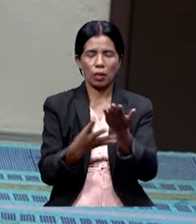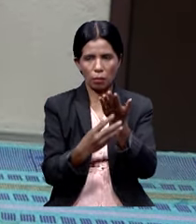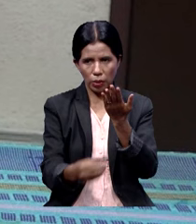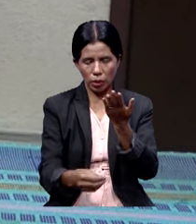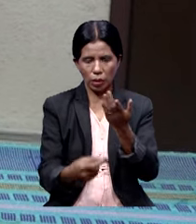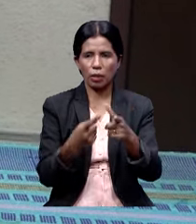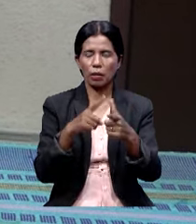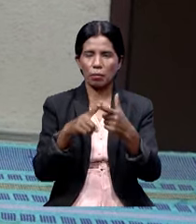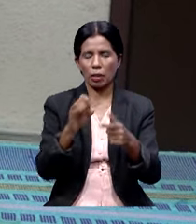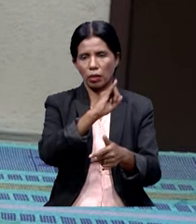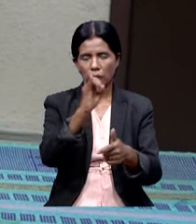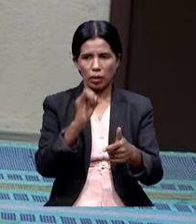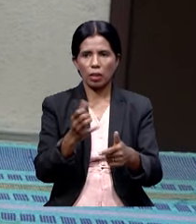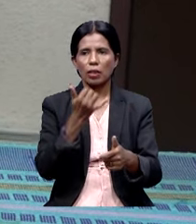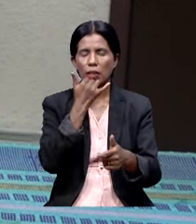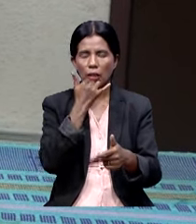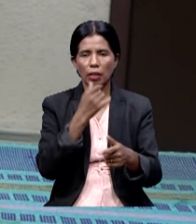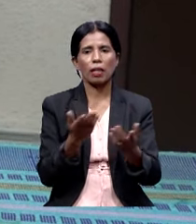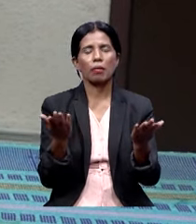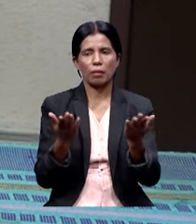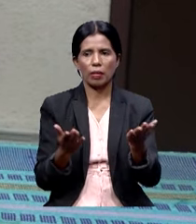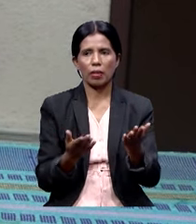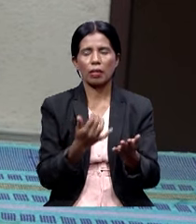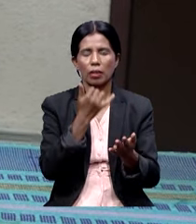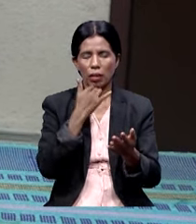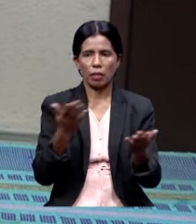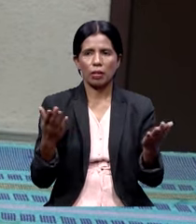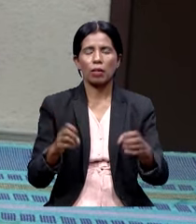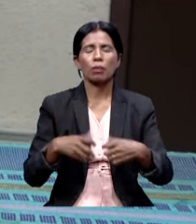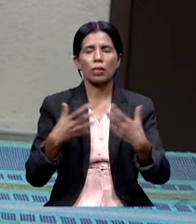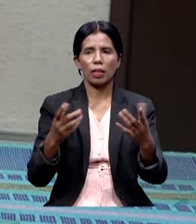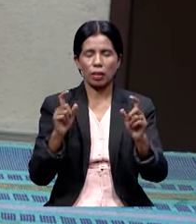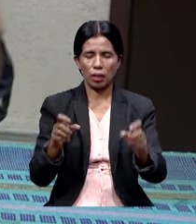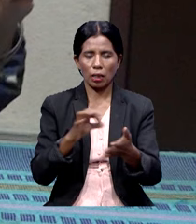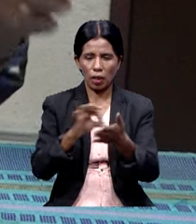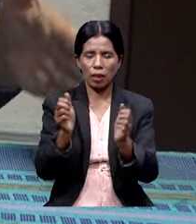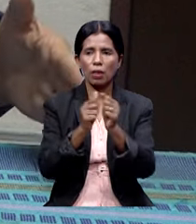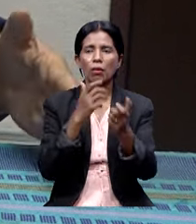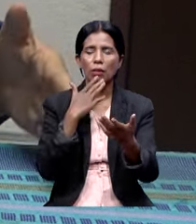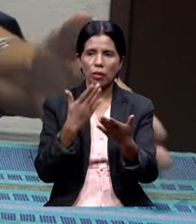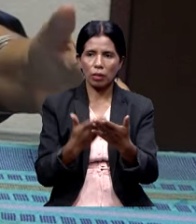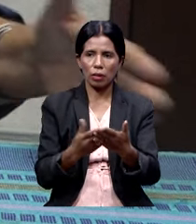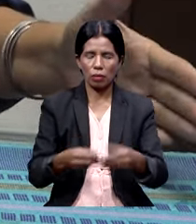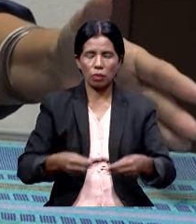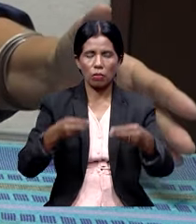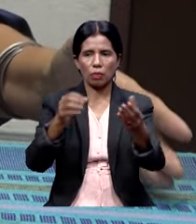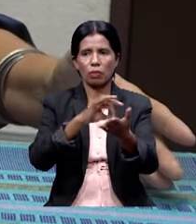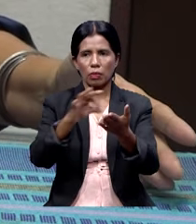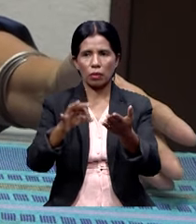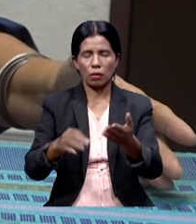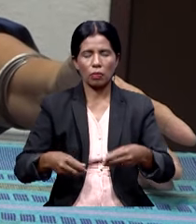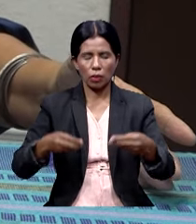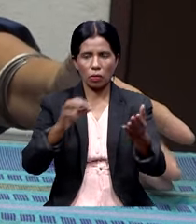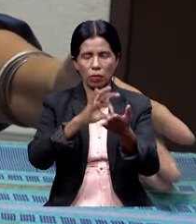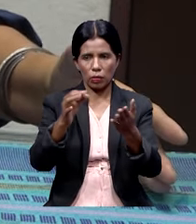pues ami identifika sala ne ne be no insating haker di dia entah ami ba fofal ida ne makami di fofal formasa